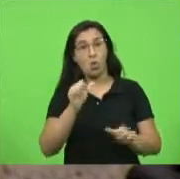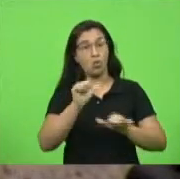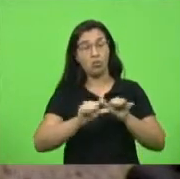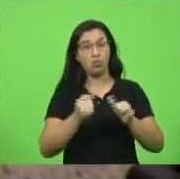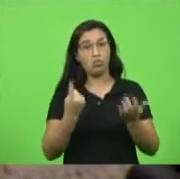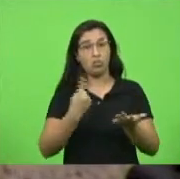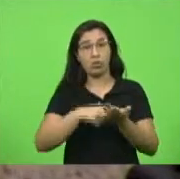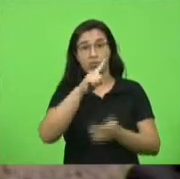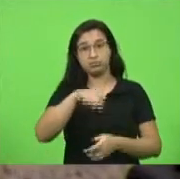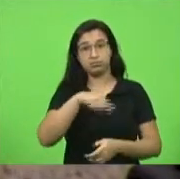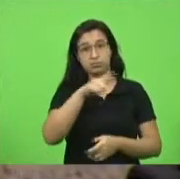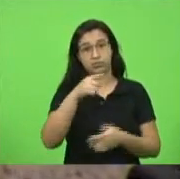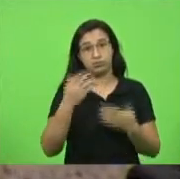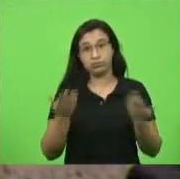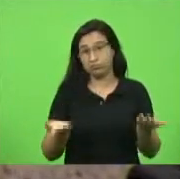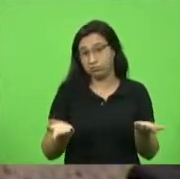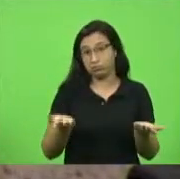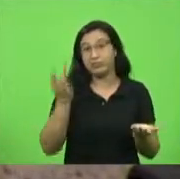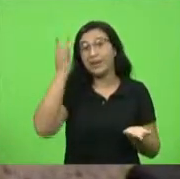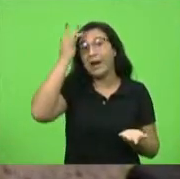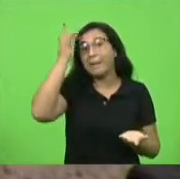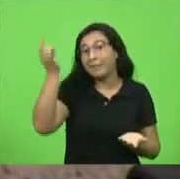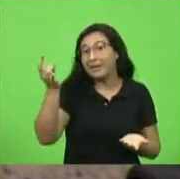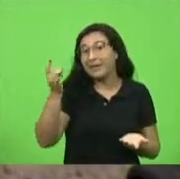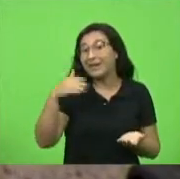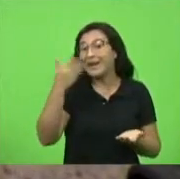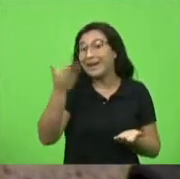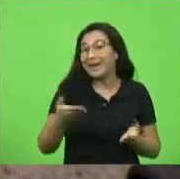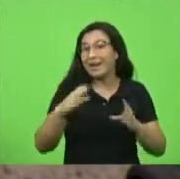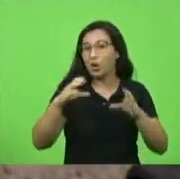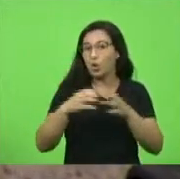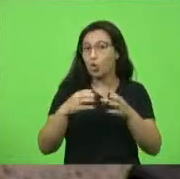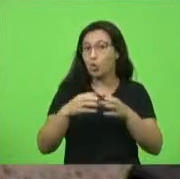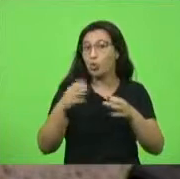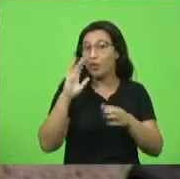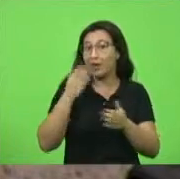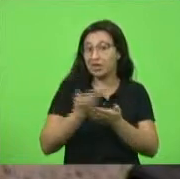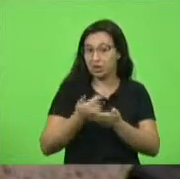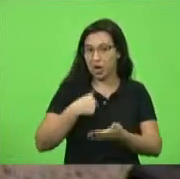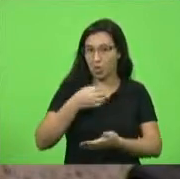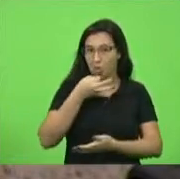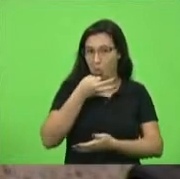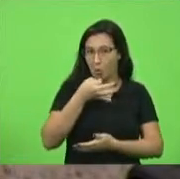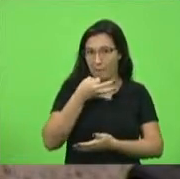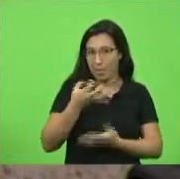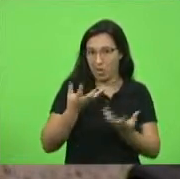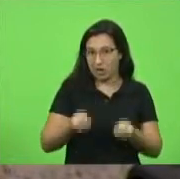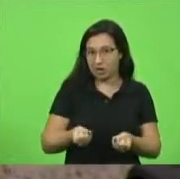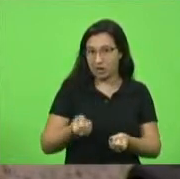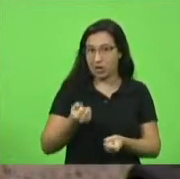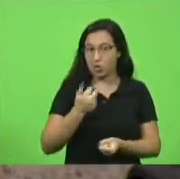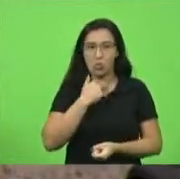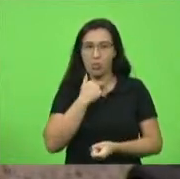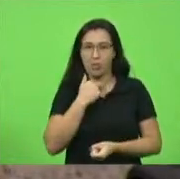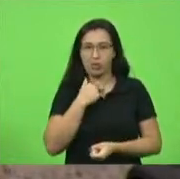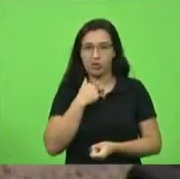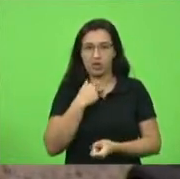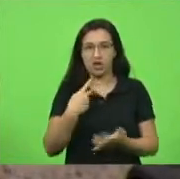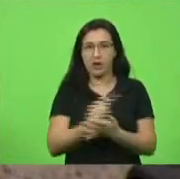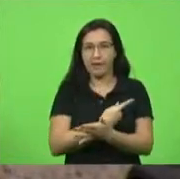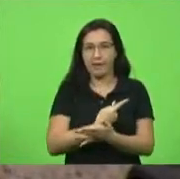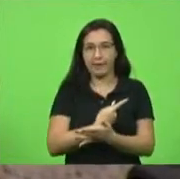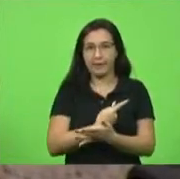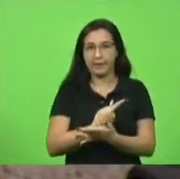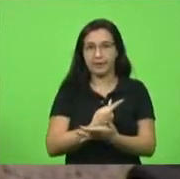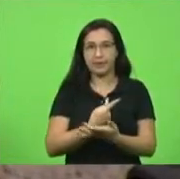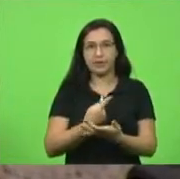federativo. Amanhã, esse grupo pode acreditar que essa minha opinião não é aceitável. É uma opinião que